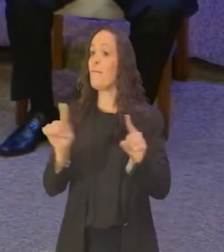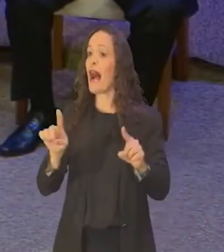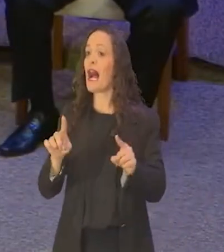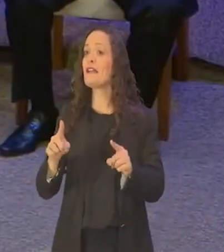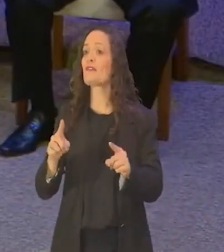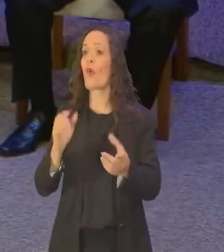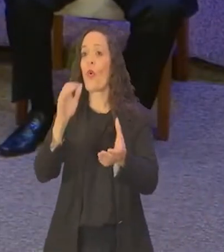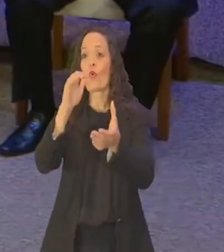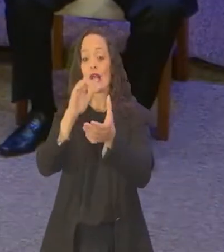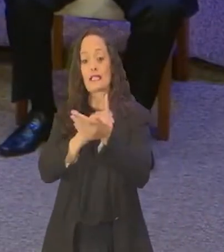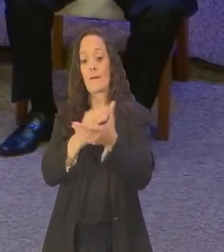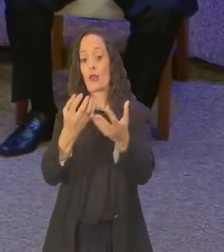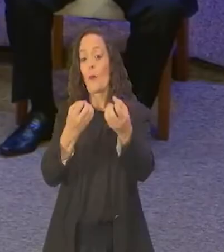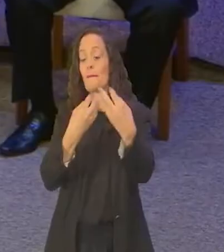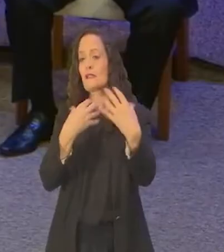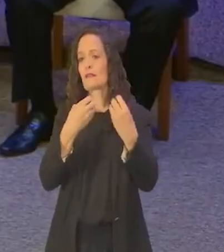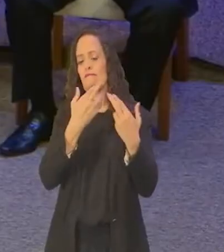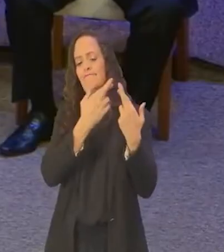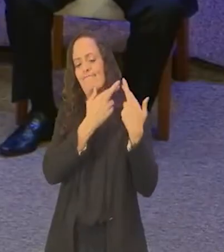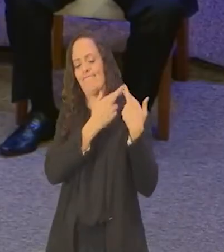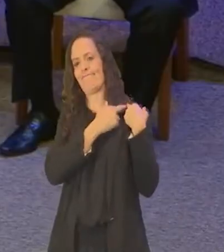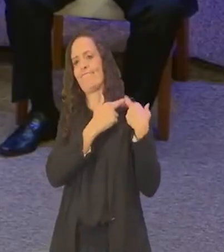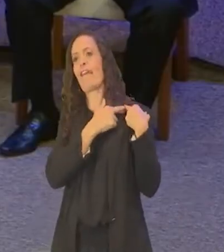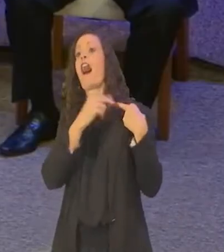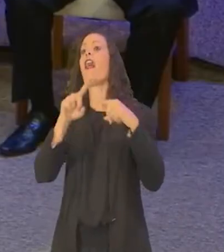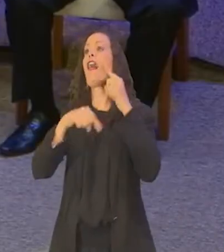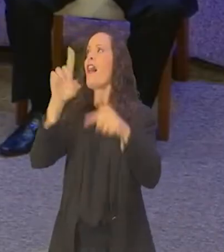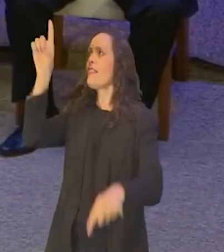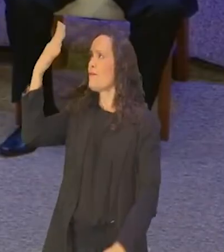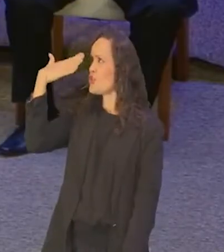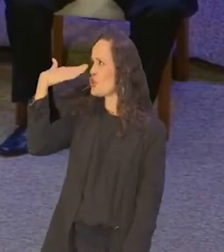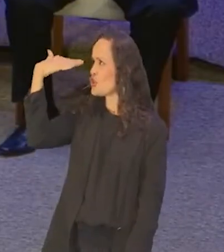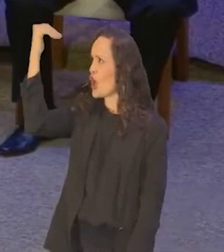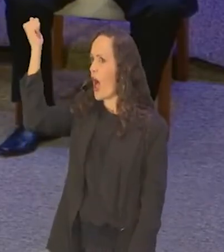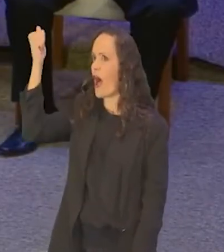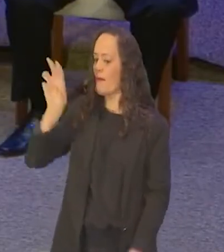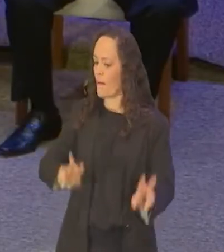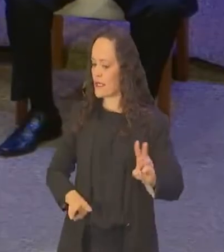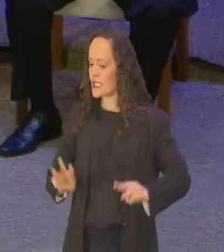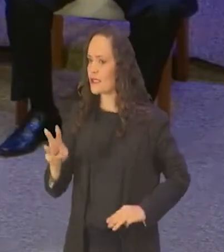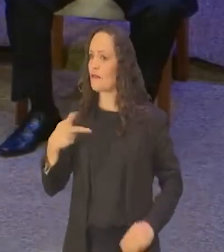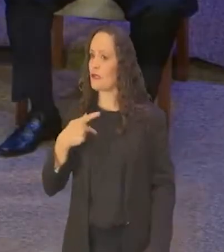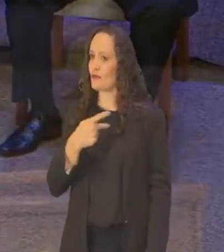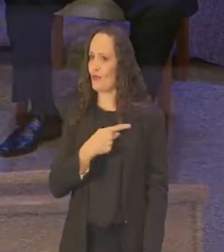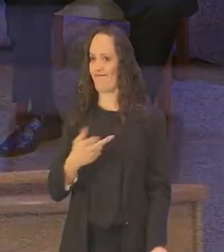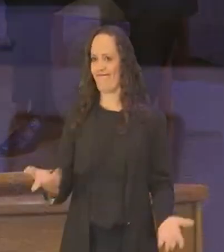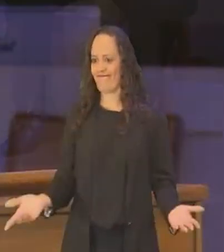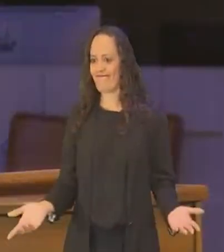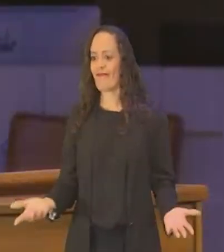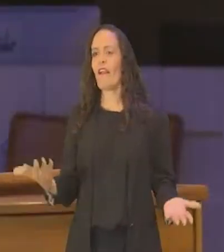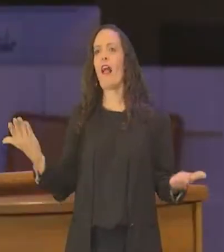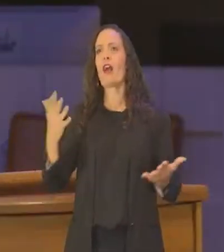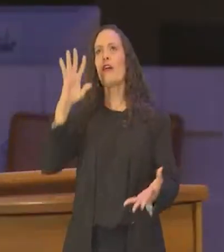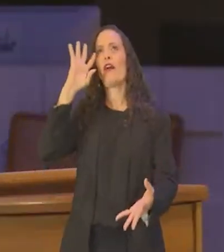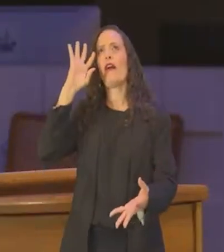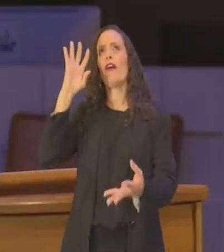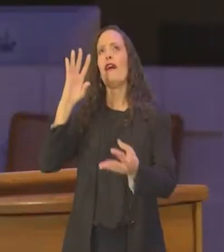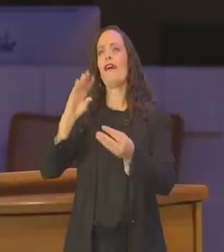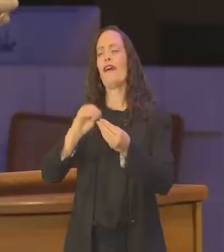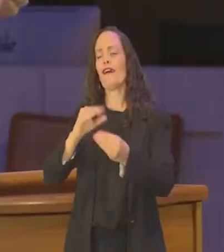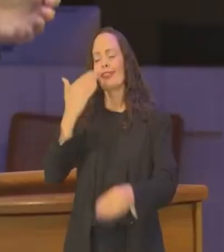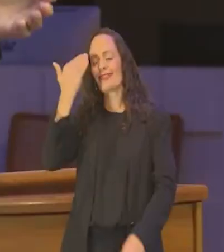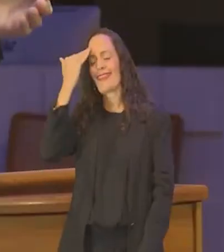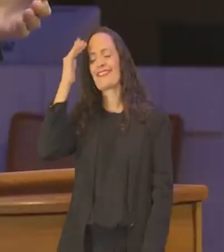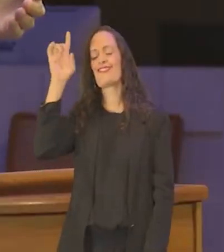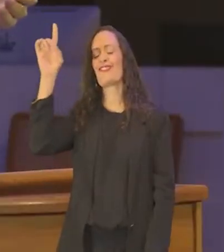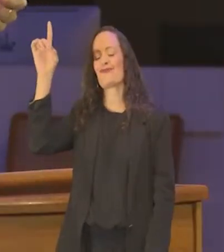para a decisão. Quando o Senhor me chamou para o ministério, eu disse, eu vou ao ministério, porque agora eu entendi o chamado do Senhor. Eu quero dizer que na